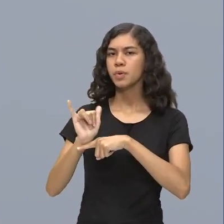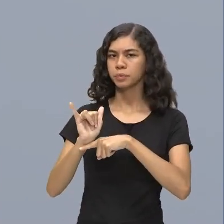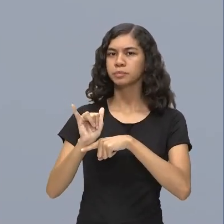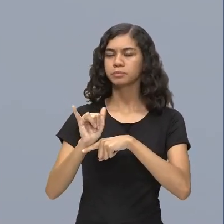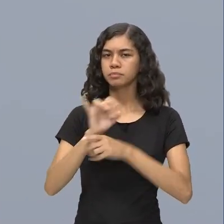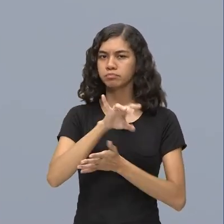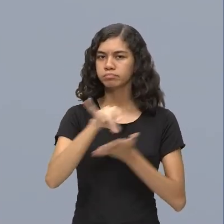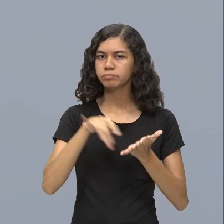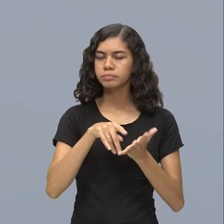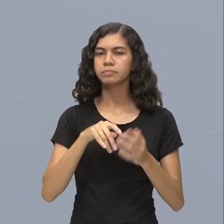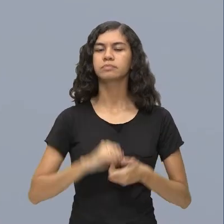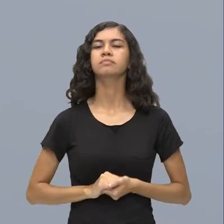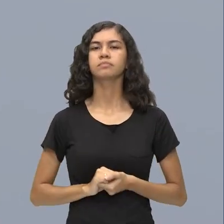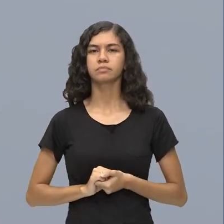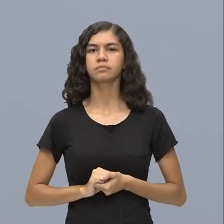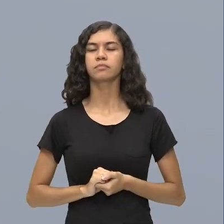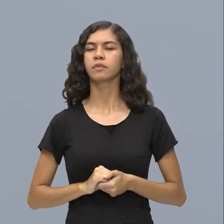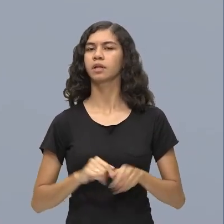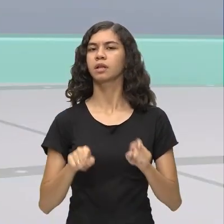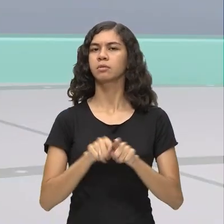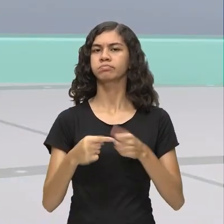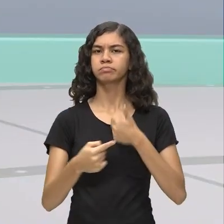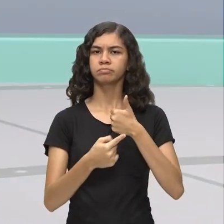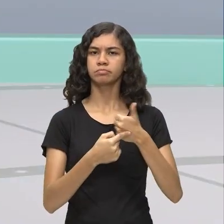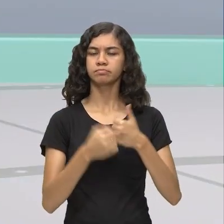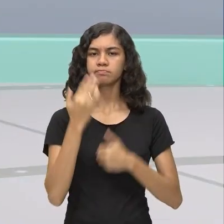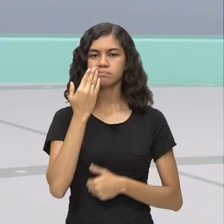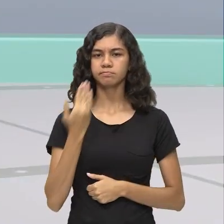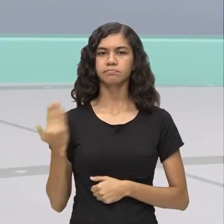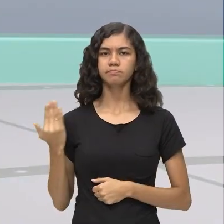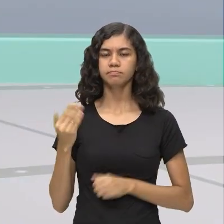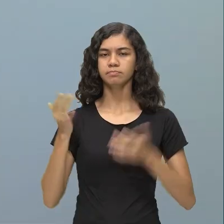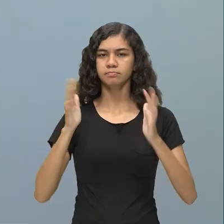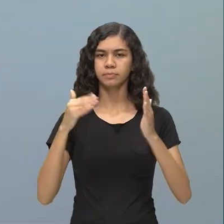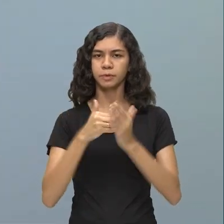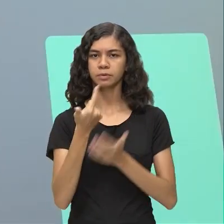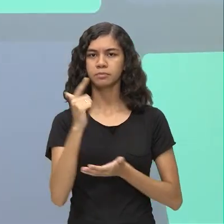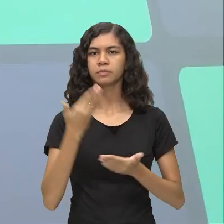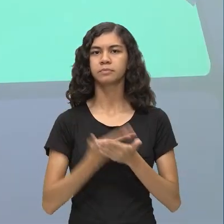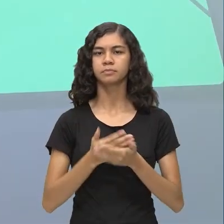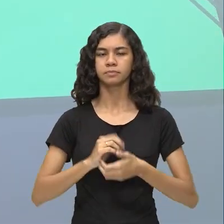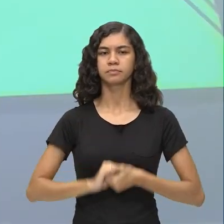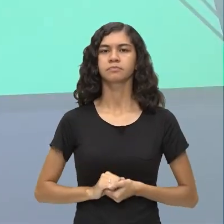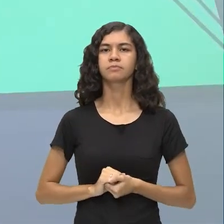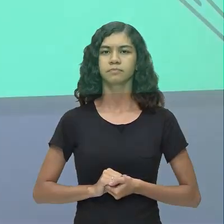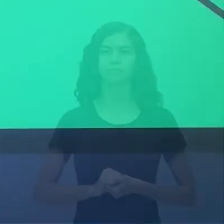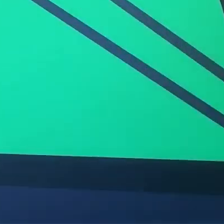siga @Contraturno Digital. Até a próxima!